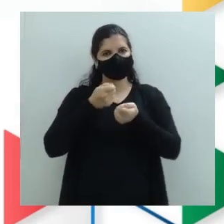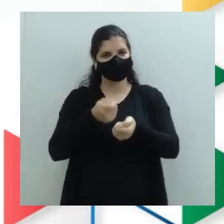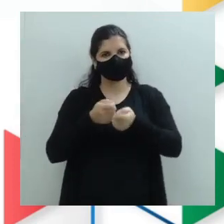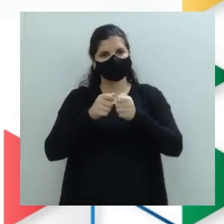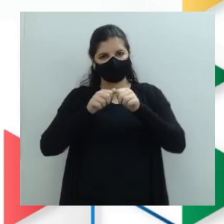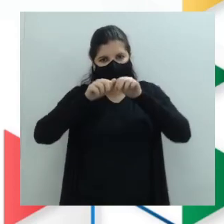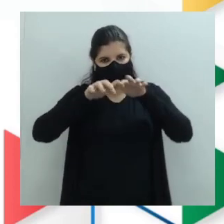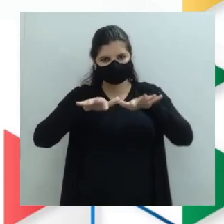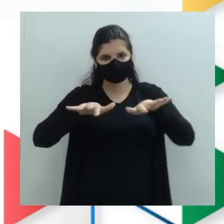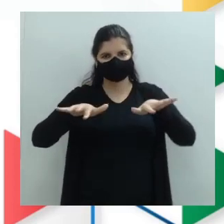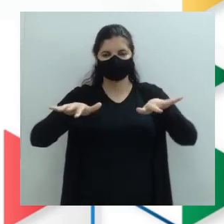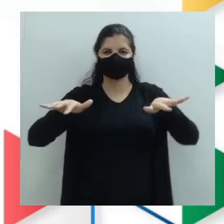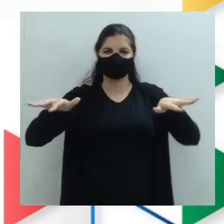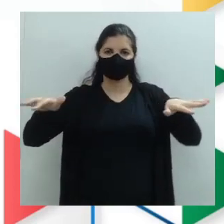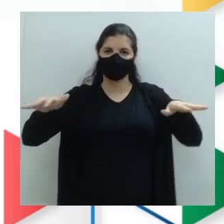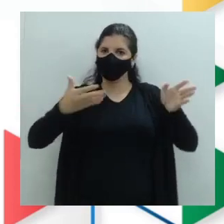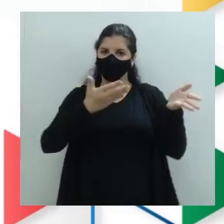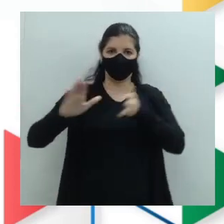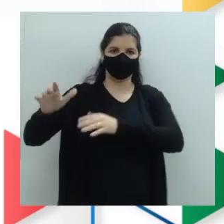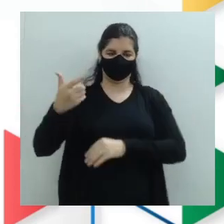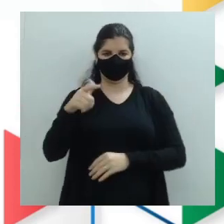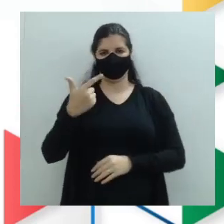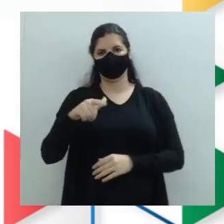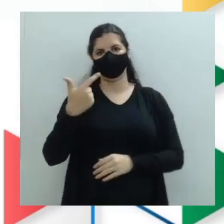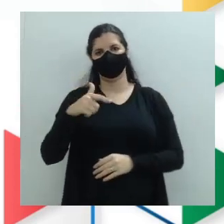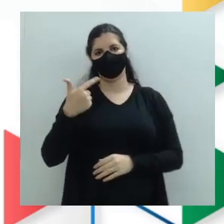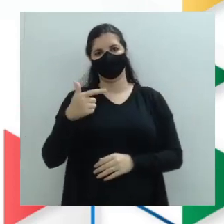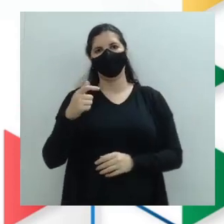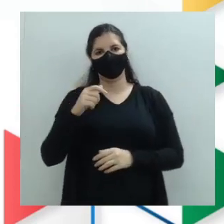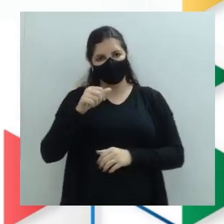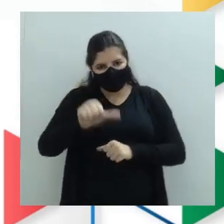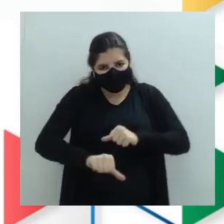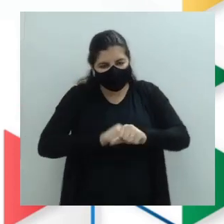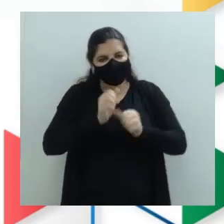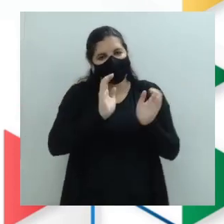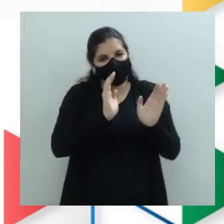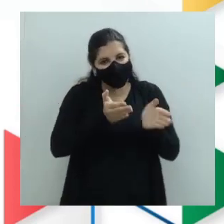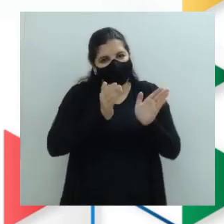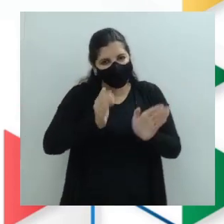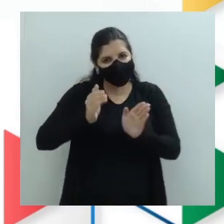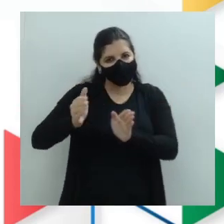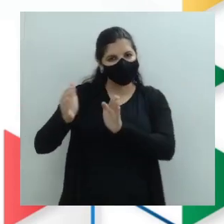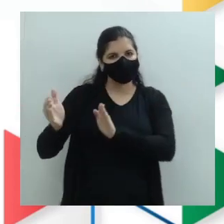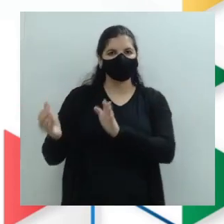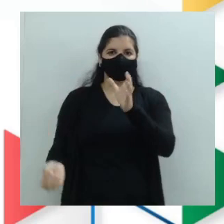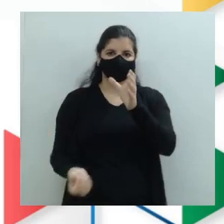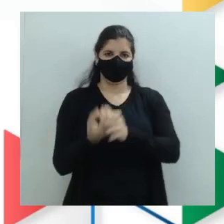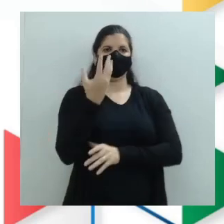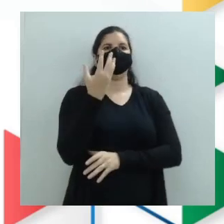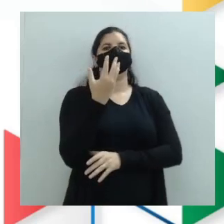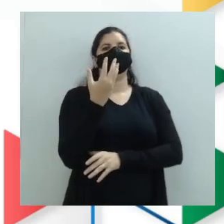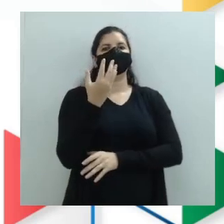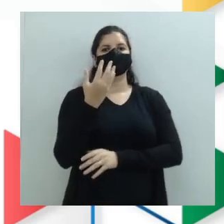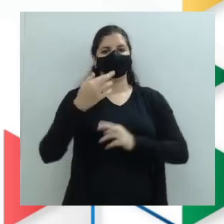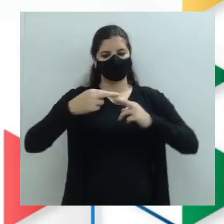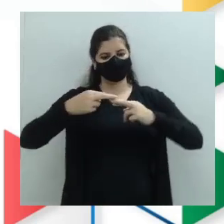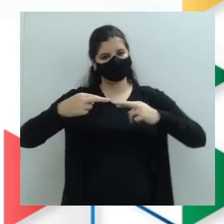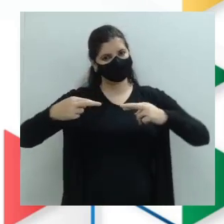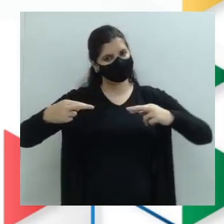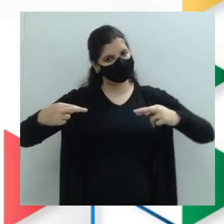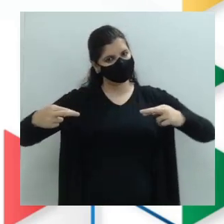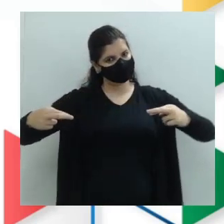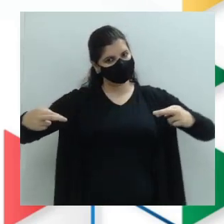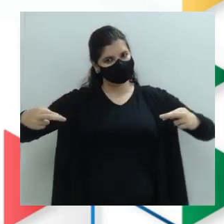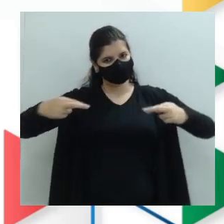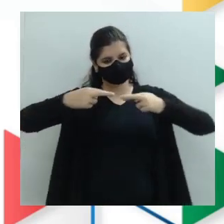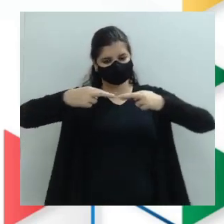e como ele estava ali desordenado, ele vai ser ordenado, o que acaba gerando uma corrente elétrica